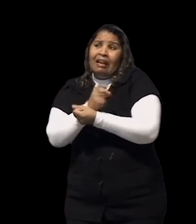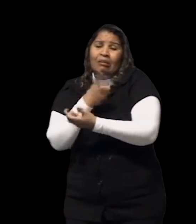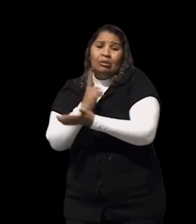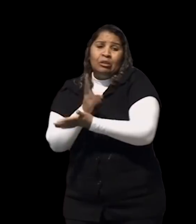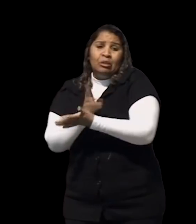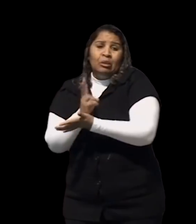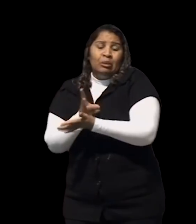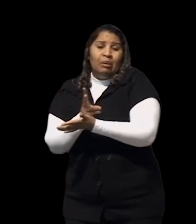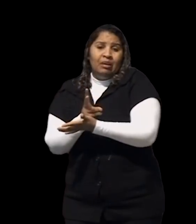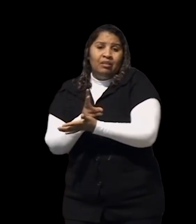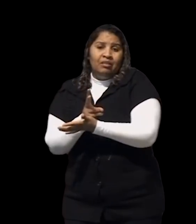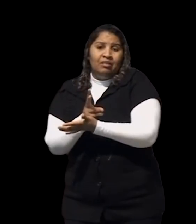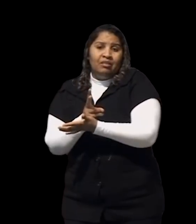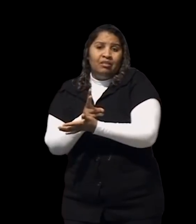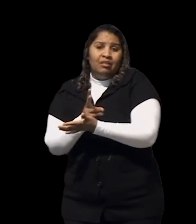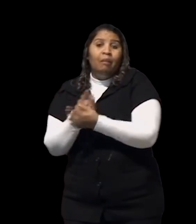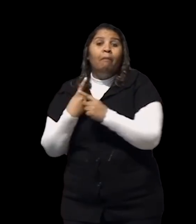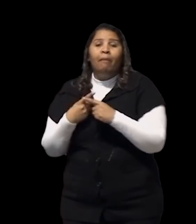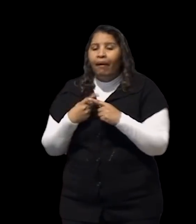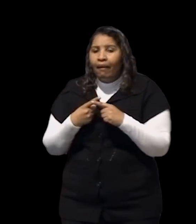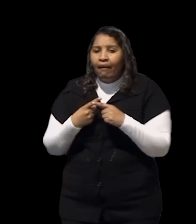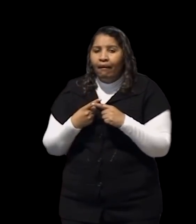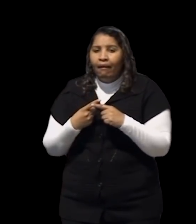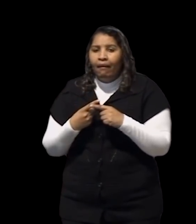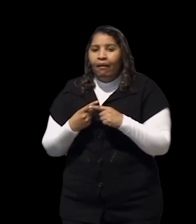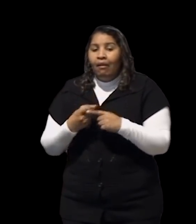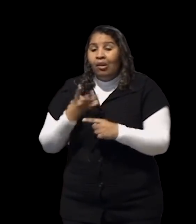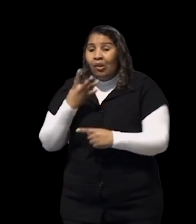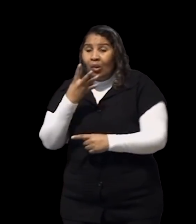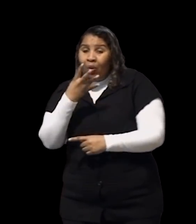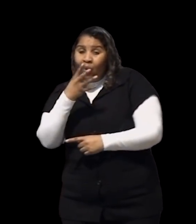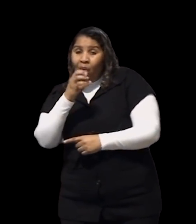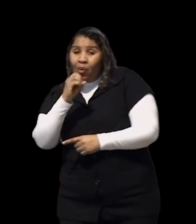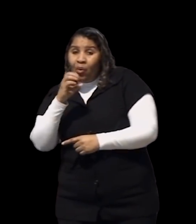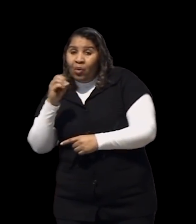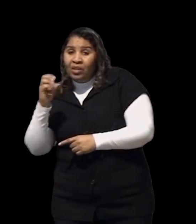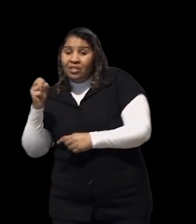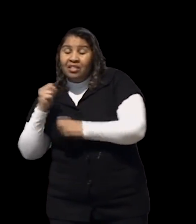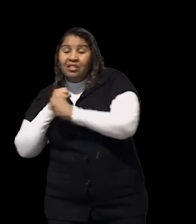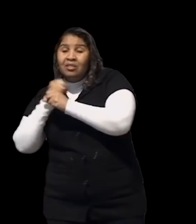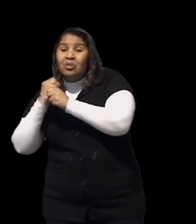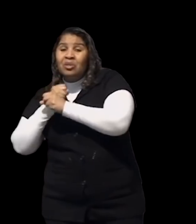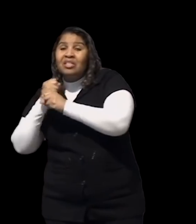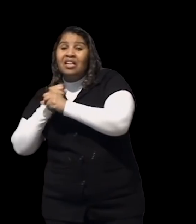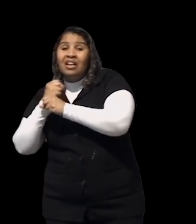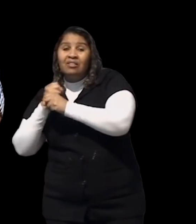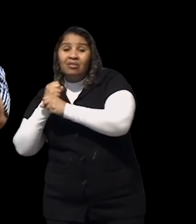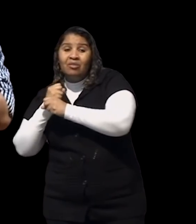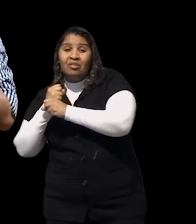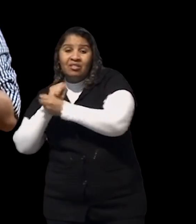por tanto tempo que não consegue enxergar Vitória na sua própria vida e fala não eu nunca vou conseguir